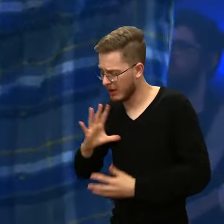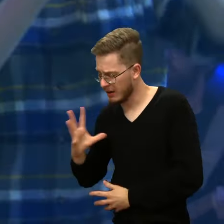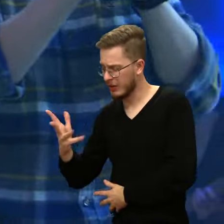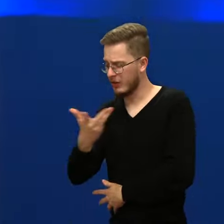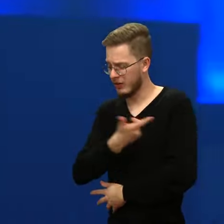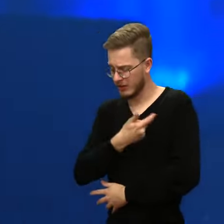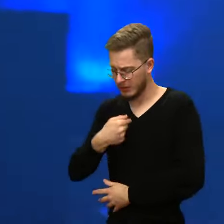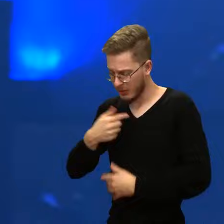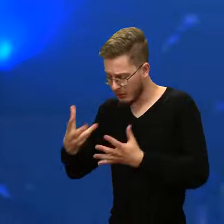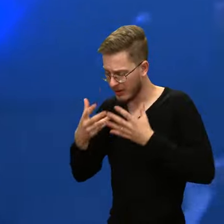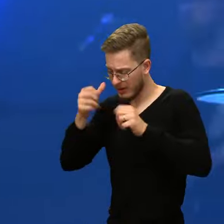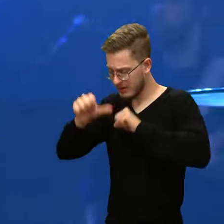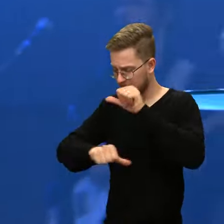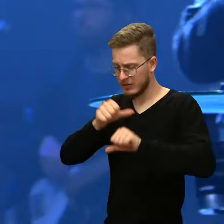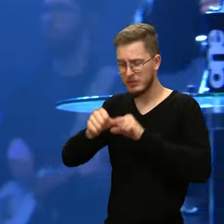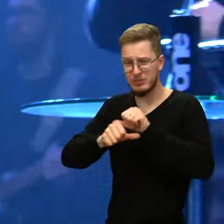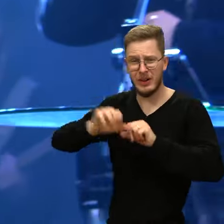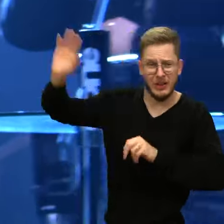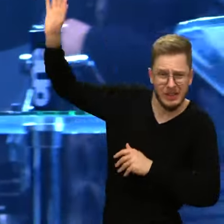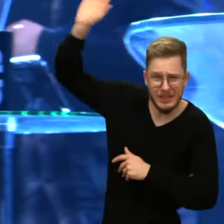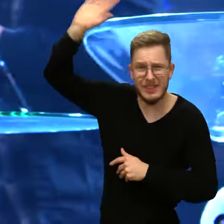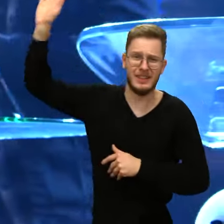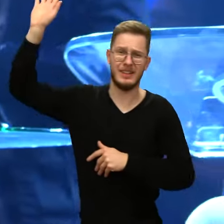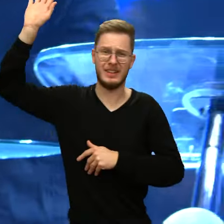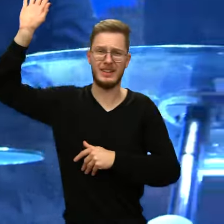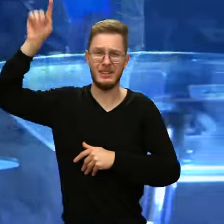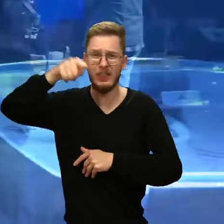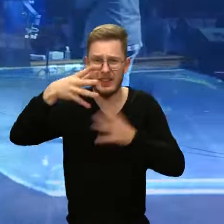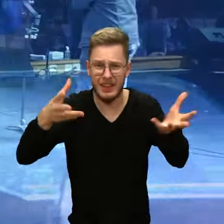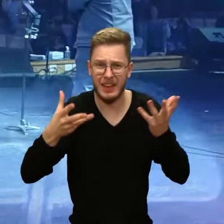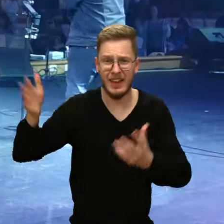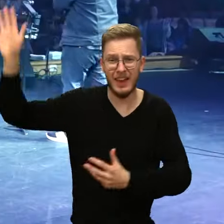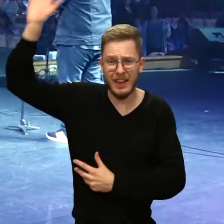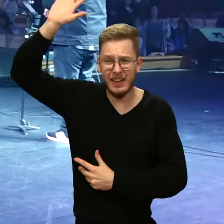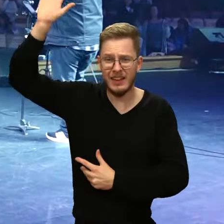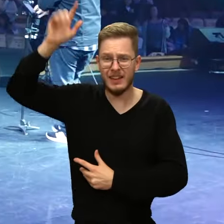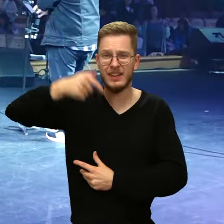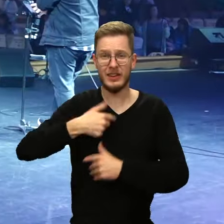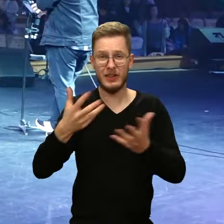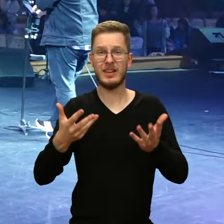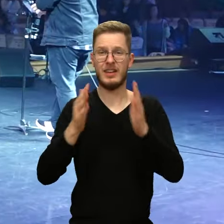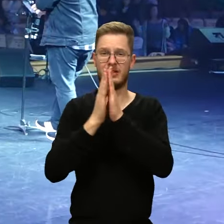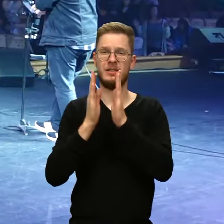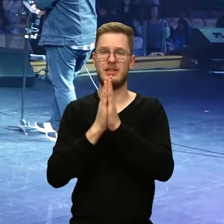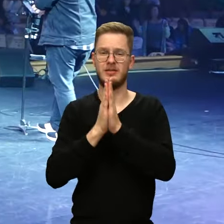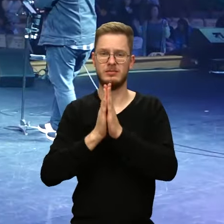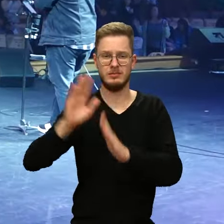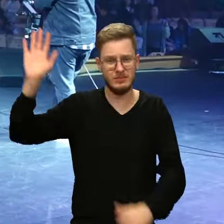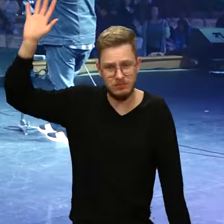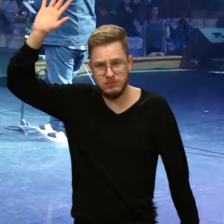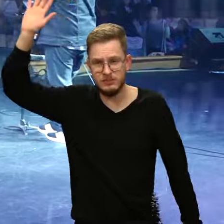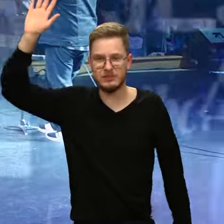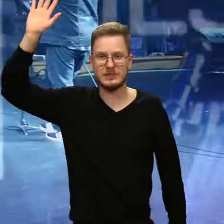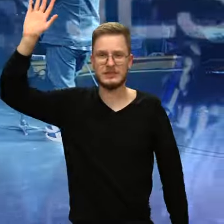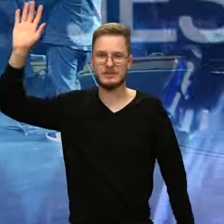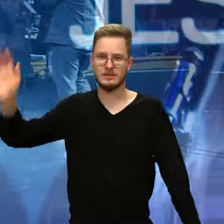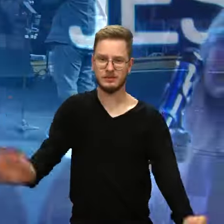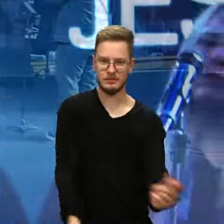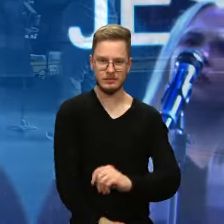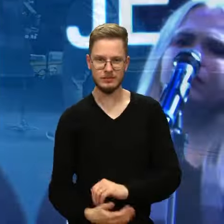Se esse é você, levanta a tua mão bem alto no seu lugar, eu quero orar por você. Levanta a tua mão bem alto, bem alto. Isso, amém,